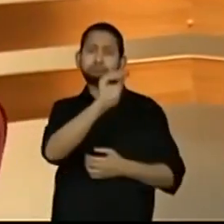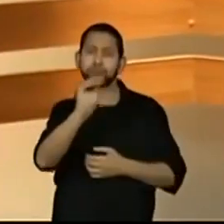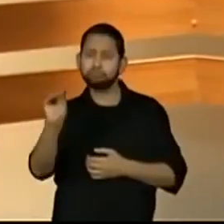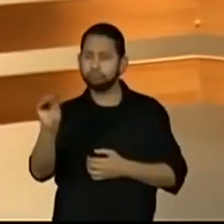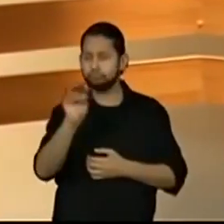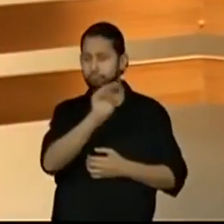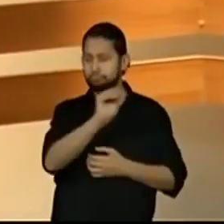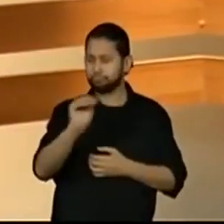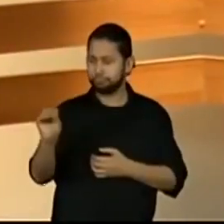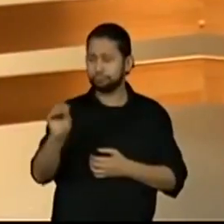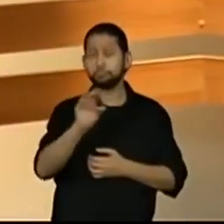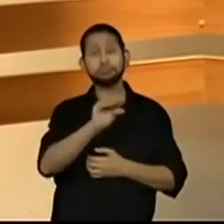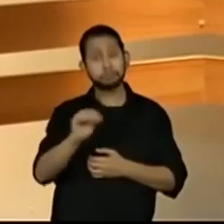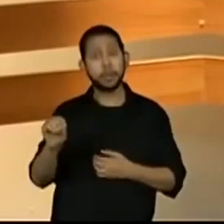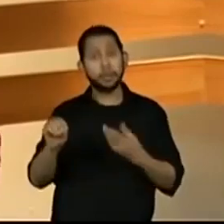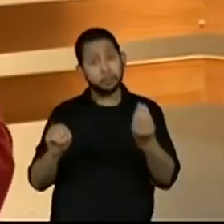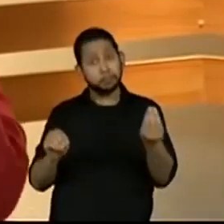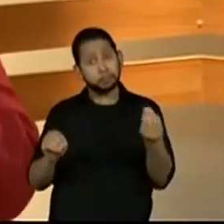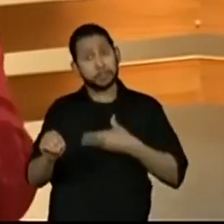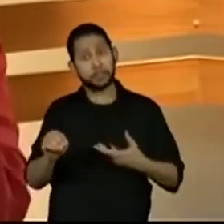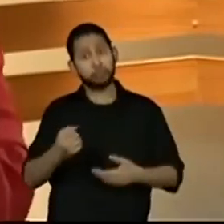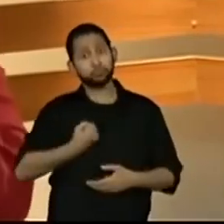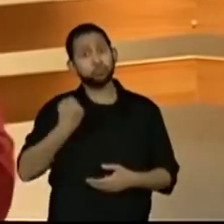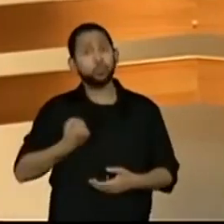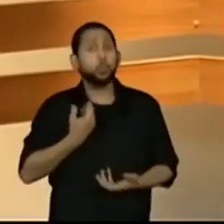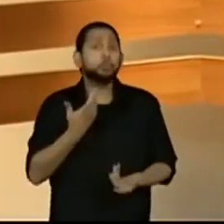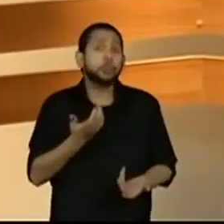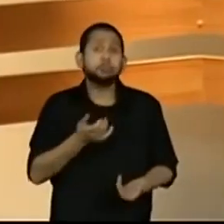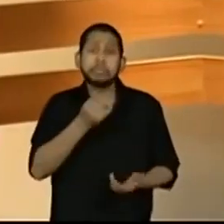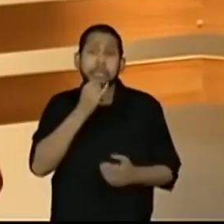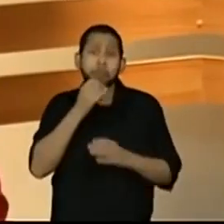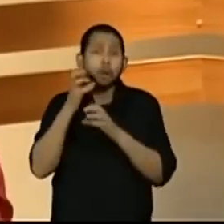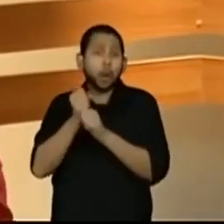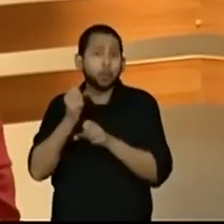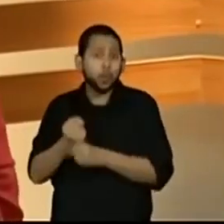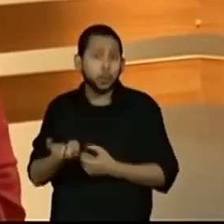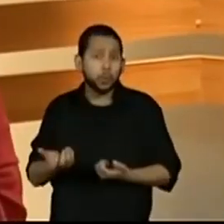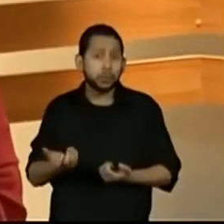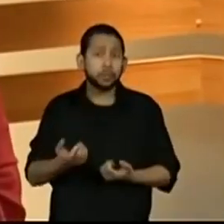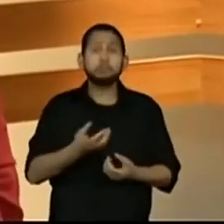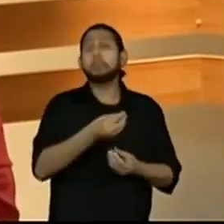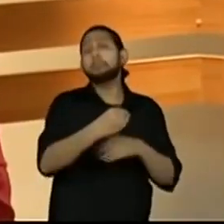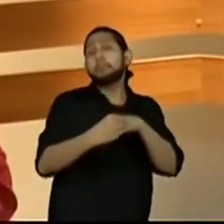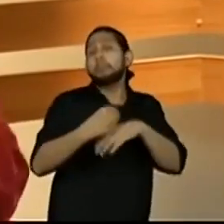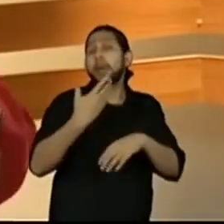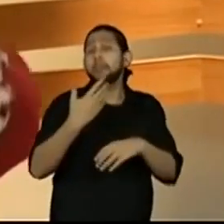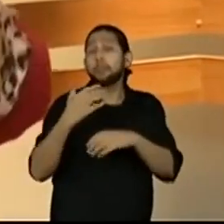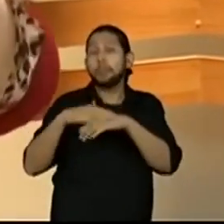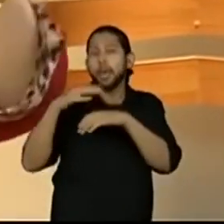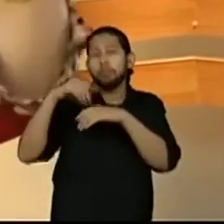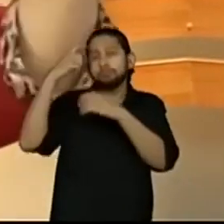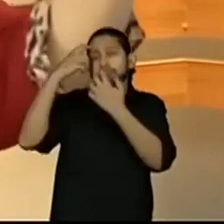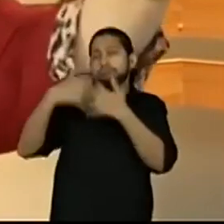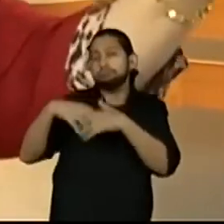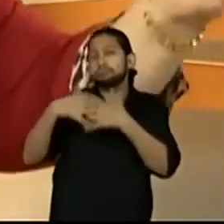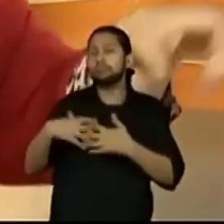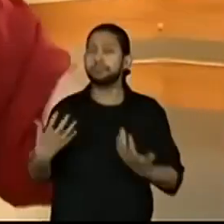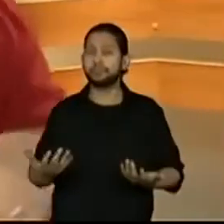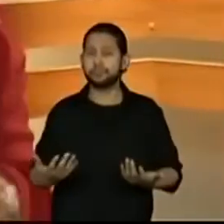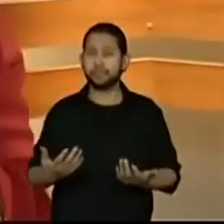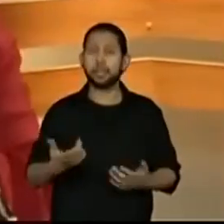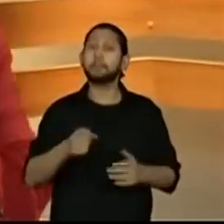me fornece dados, números para que eu calcule e chegue no resultado. Então, primeiro há uma